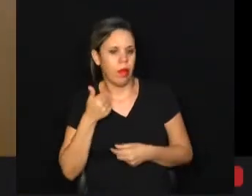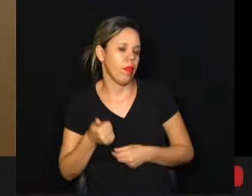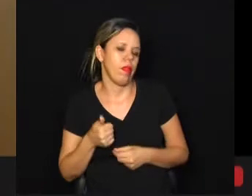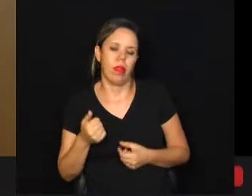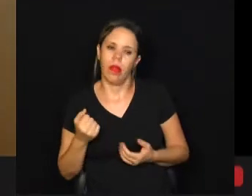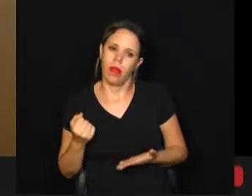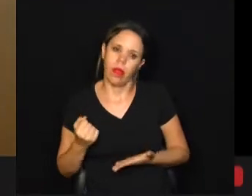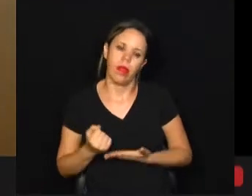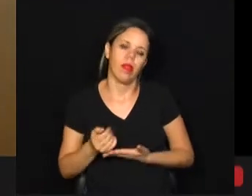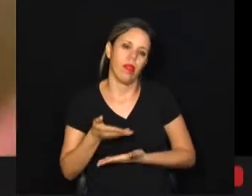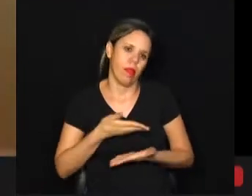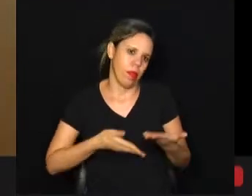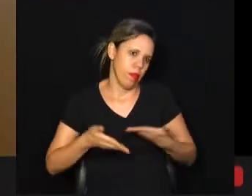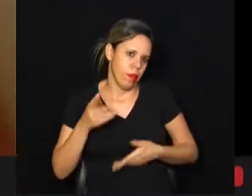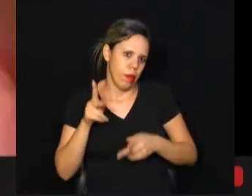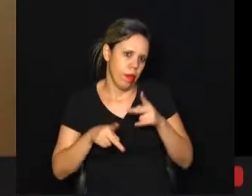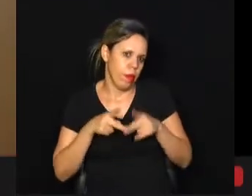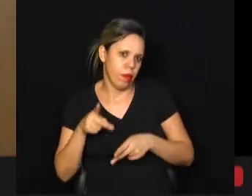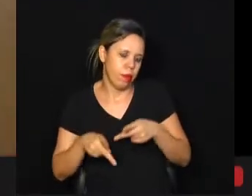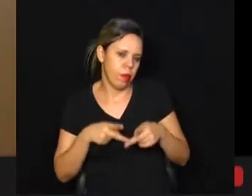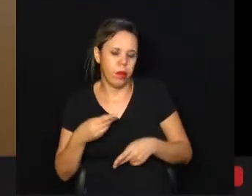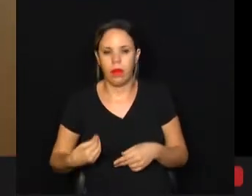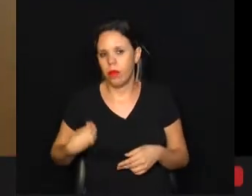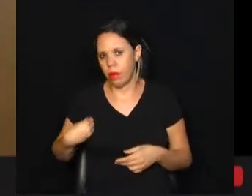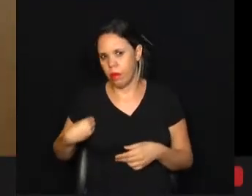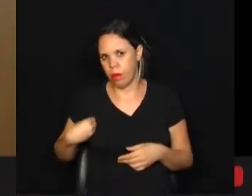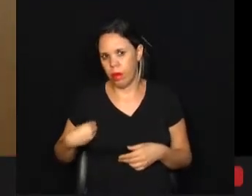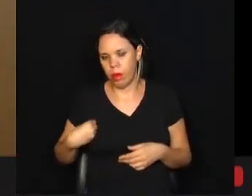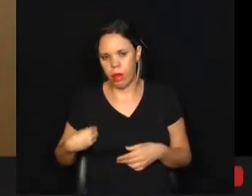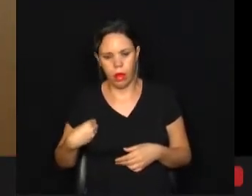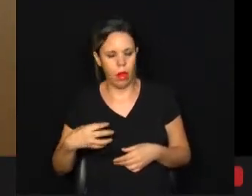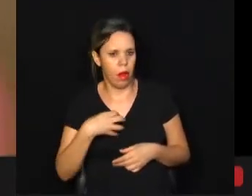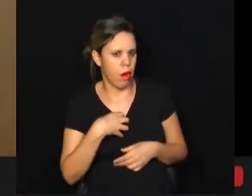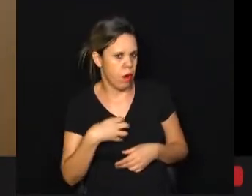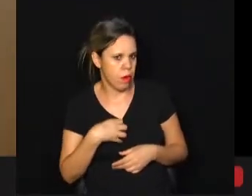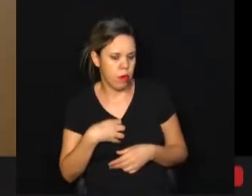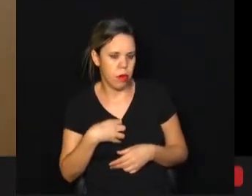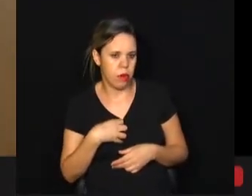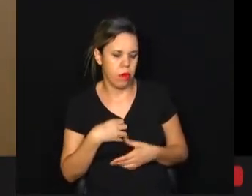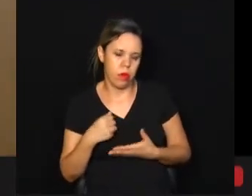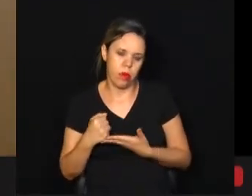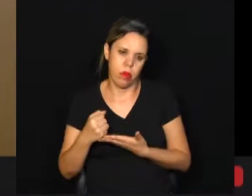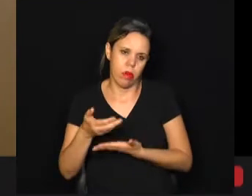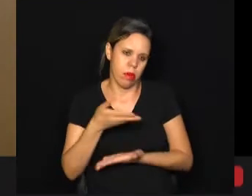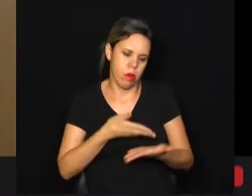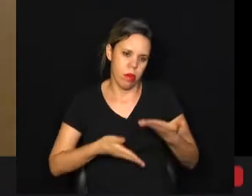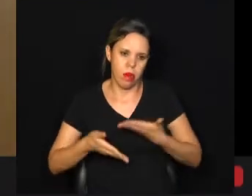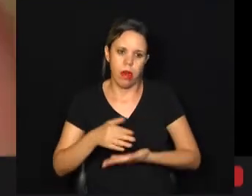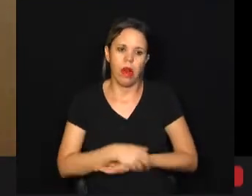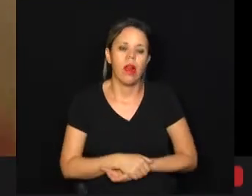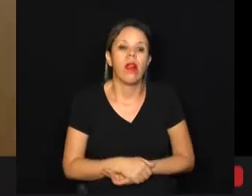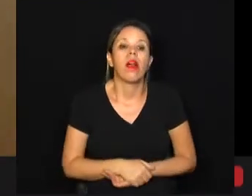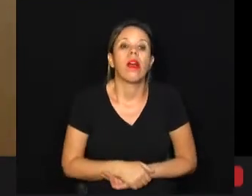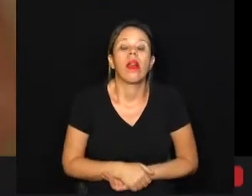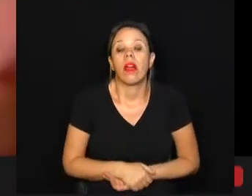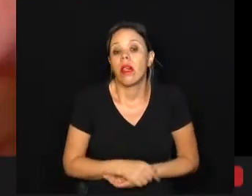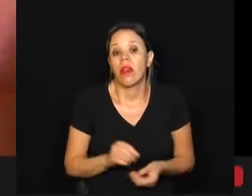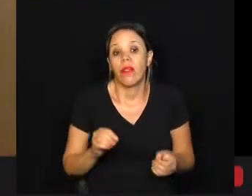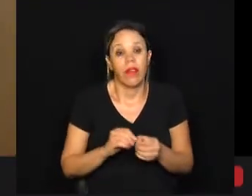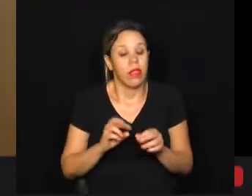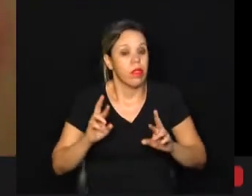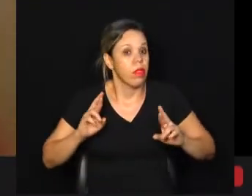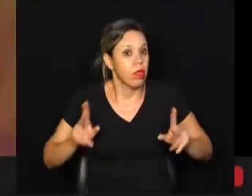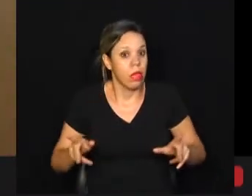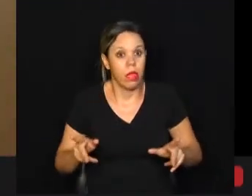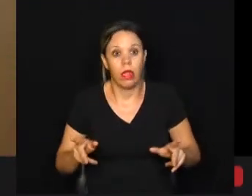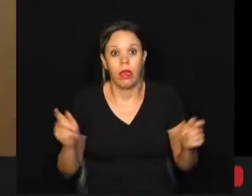colaboração melhora. As pessoas vivem de modo mais colaborativo entre si. E isso faz toda uma diferença